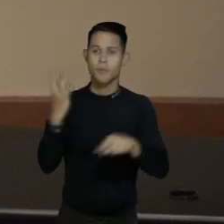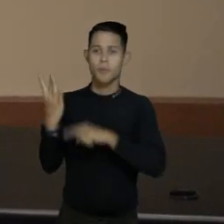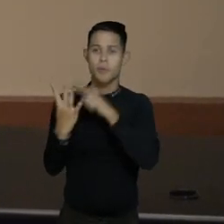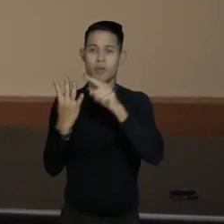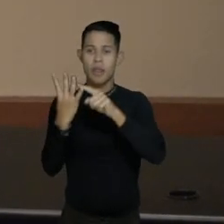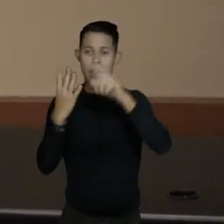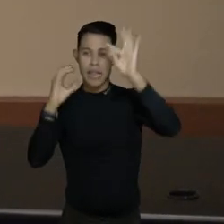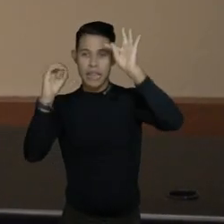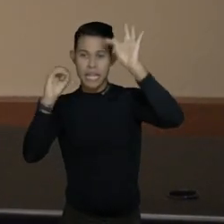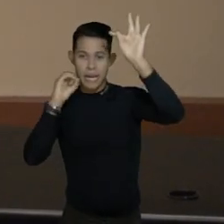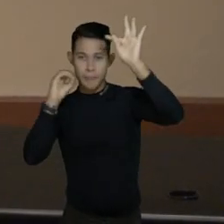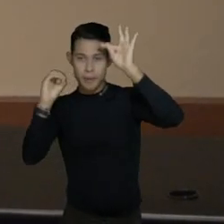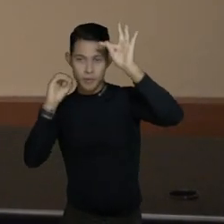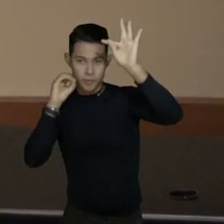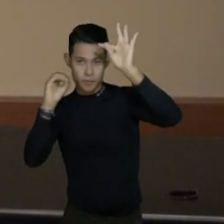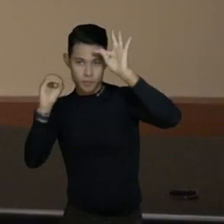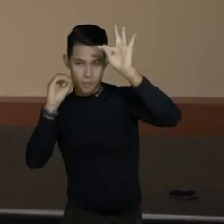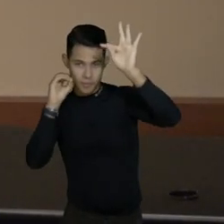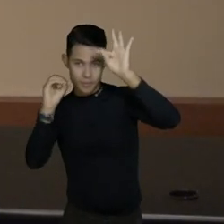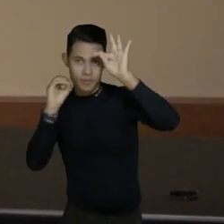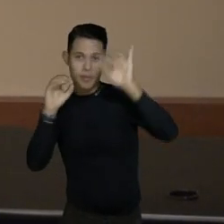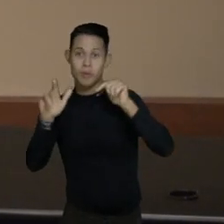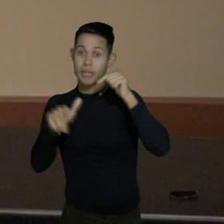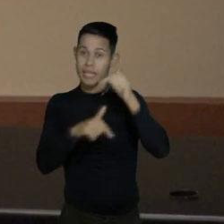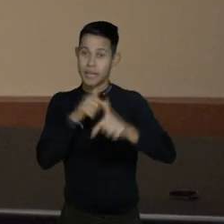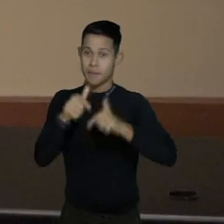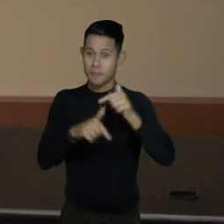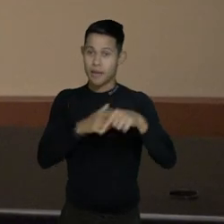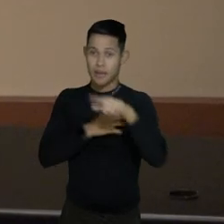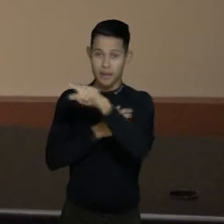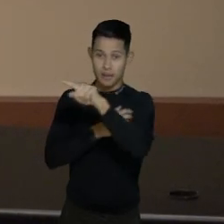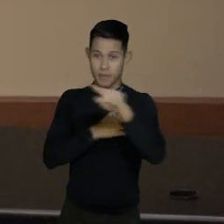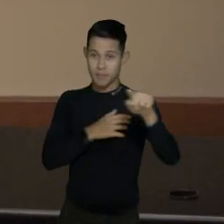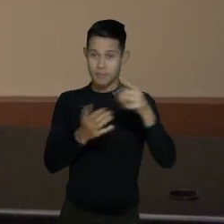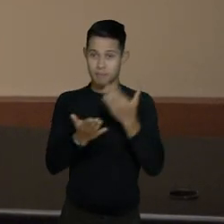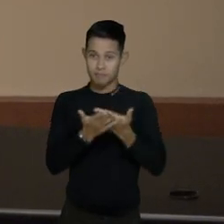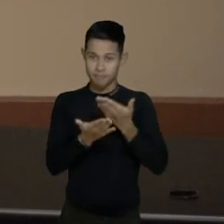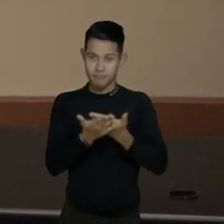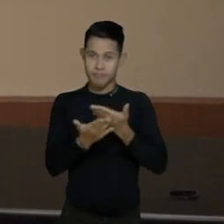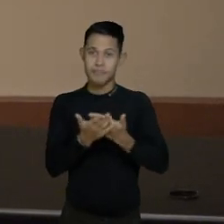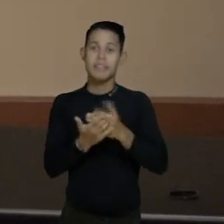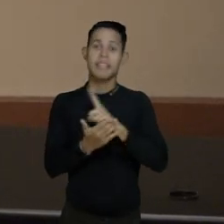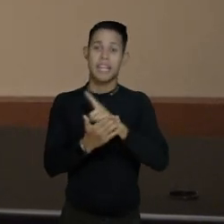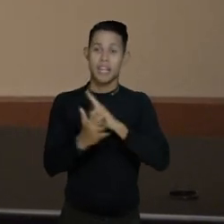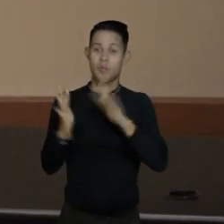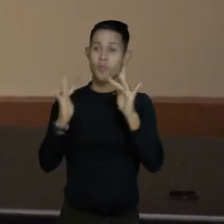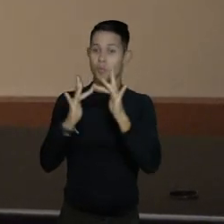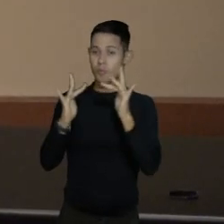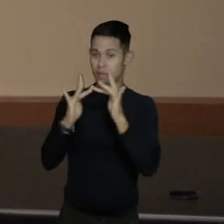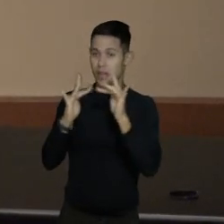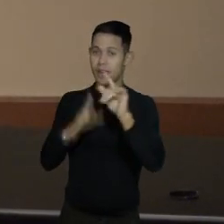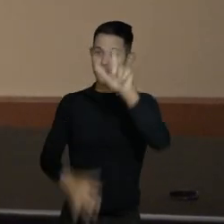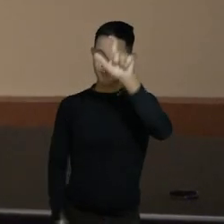ocupacional que às vezes trabalha com o estudante de vocês tenham um contato com eles